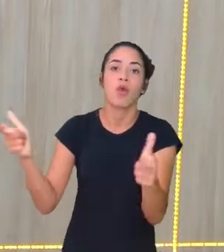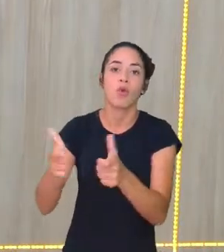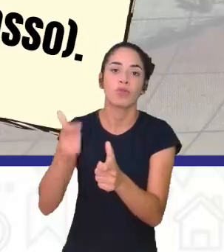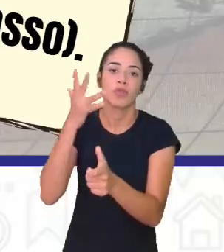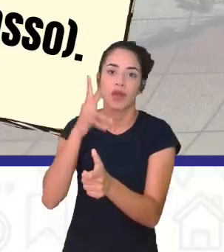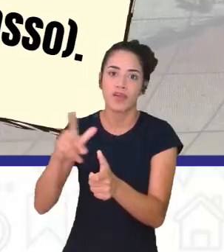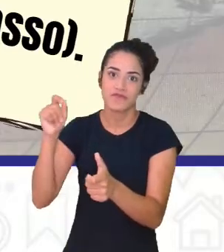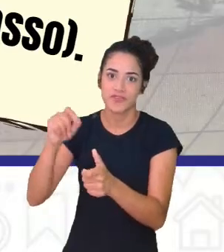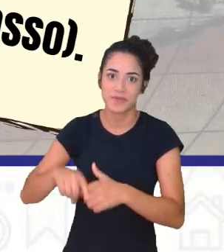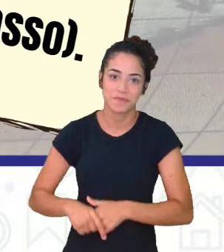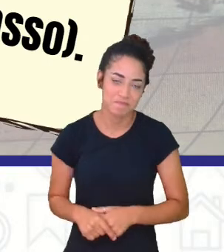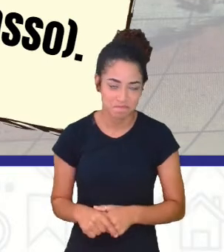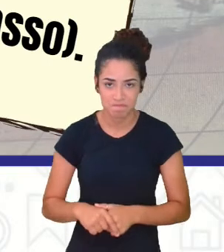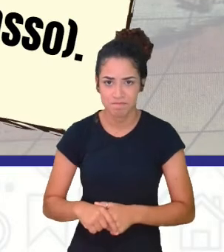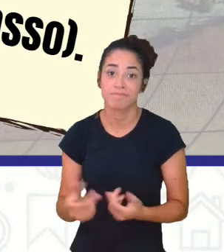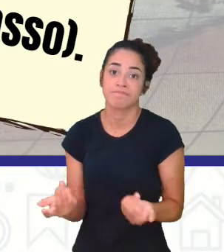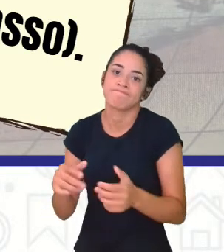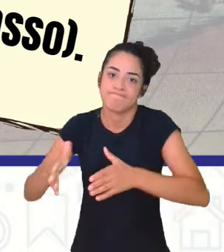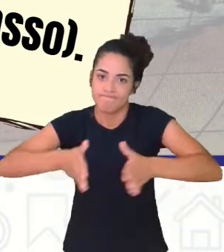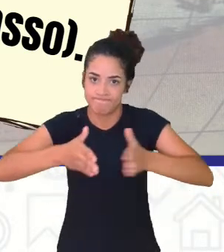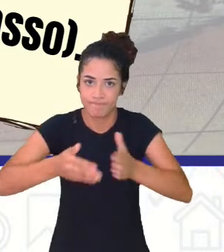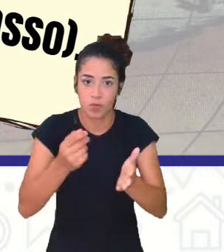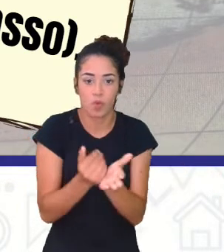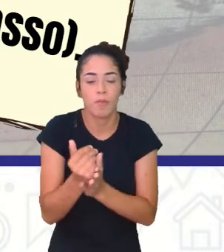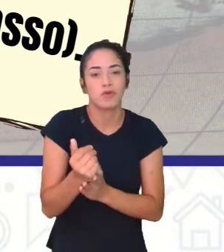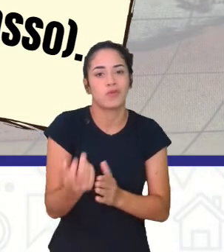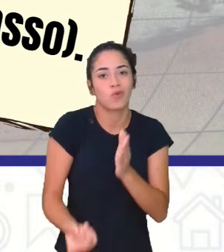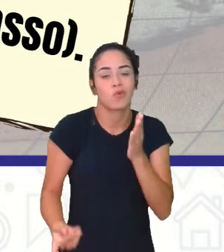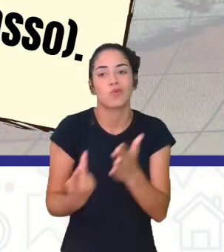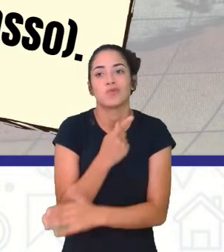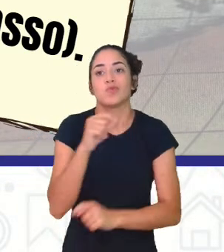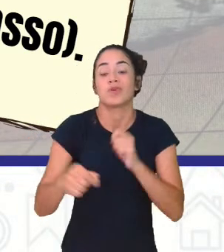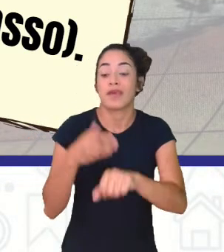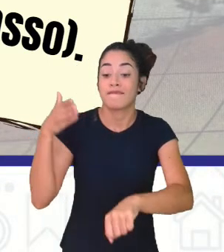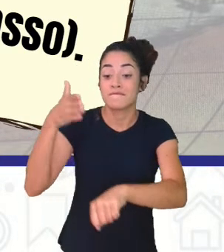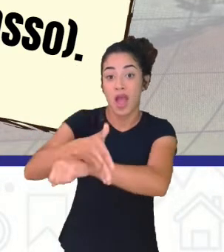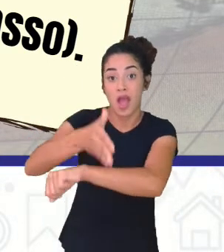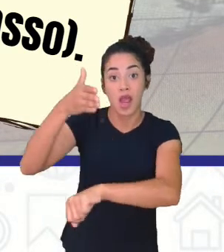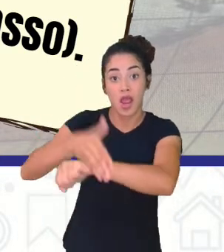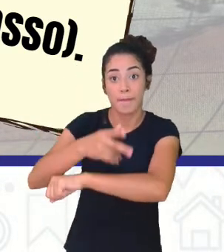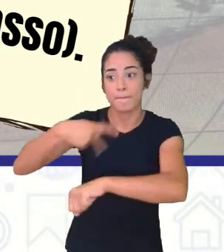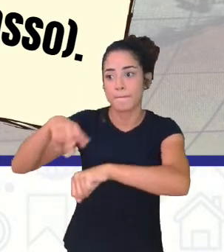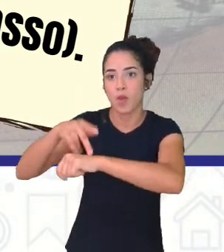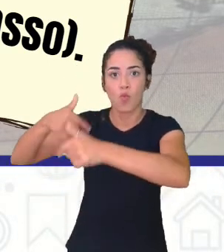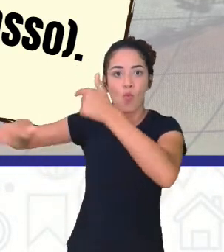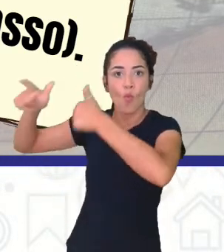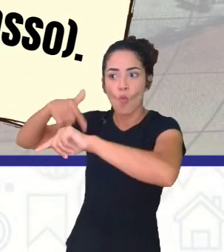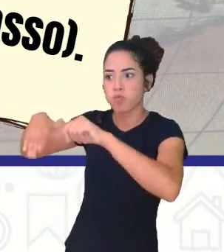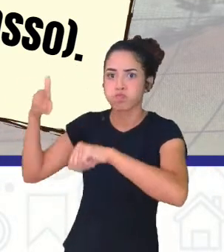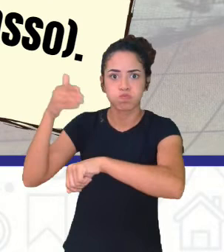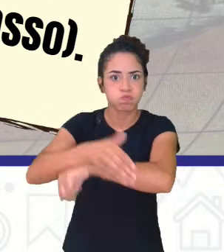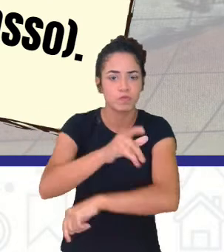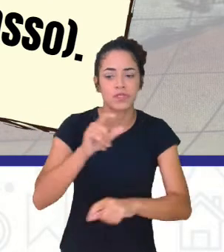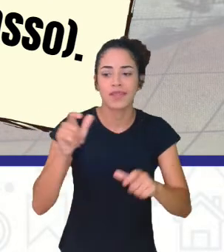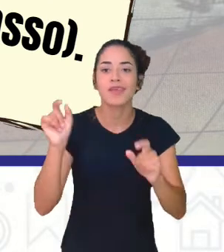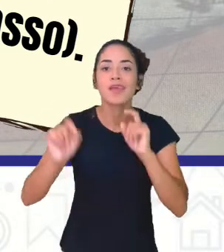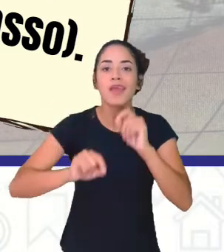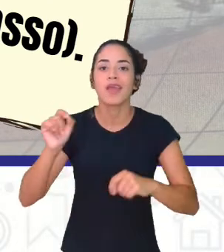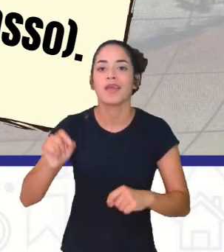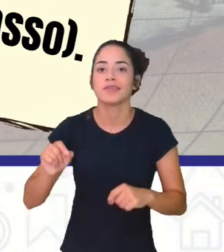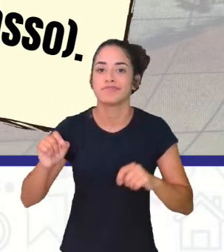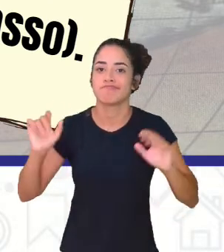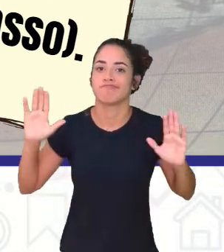só que nesse período começaram a ocorrer em porções ou seja razões estrangeiras né de espanhóis e franceses